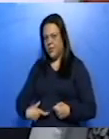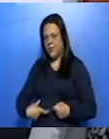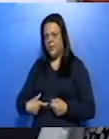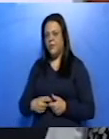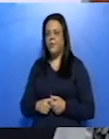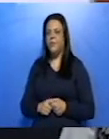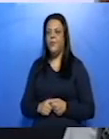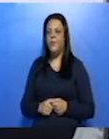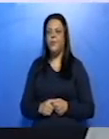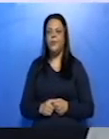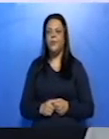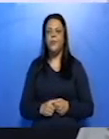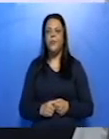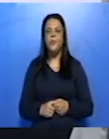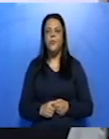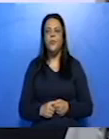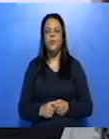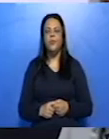Olha só.